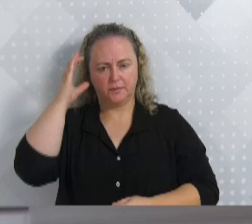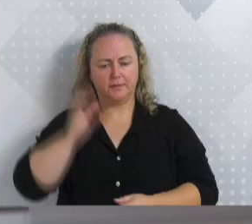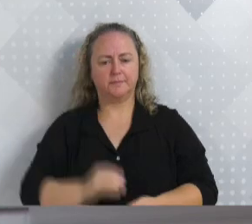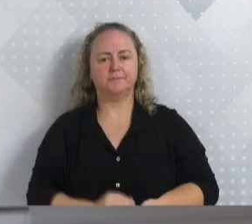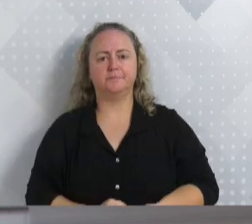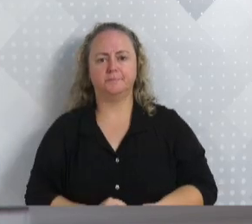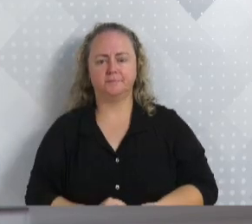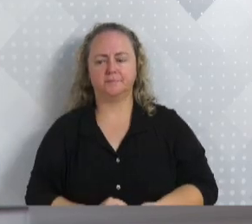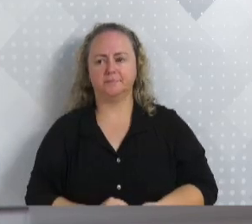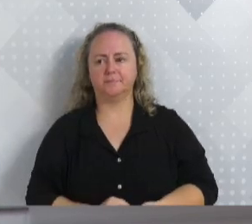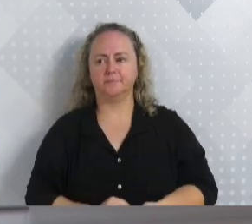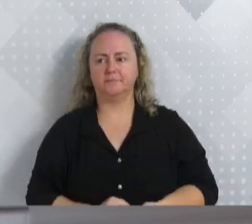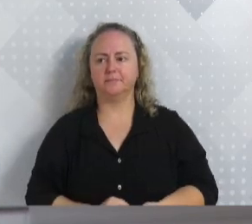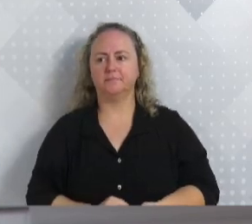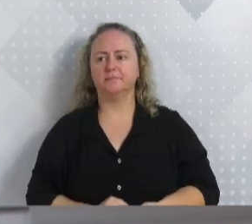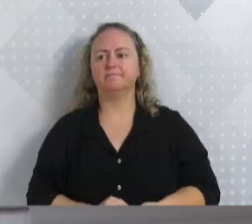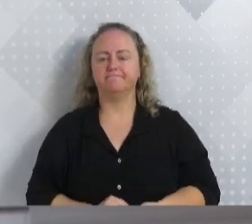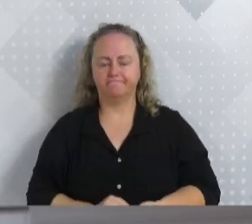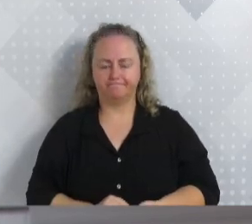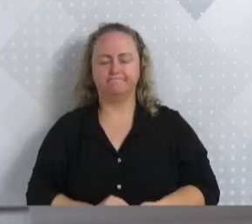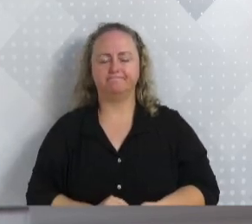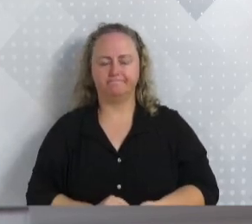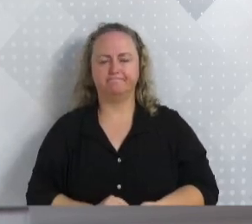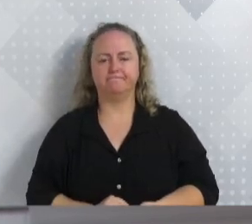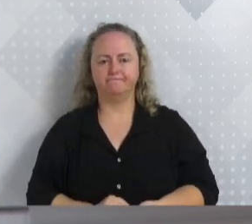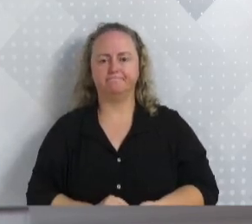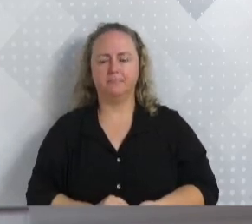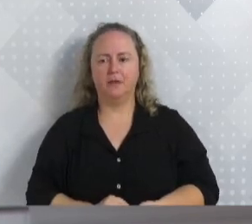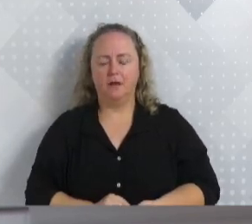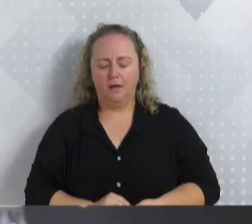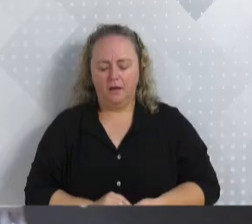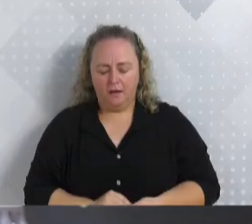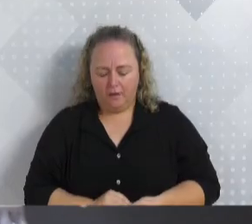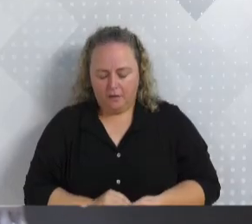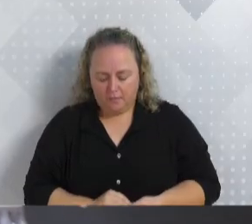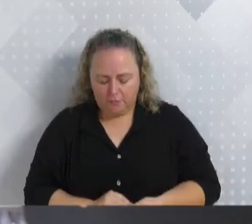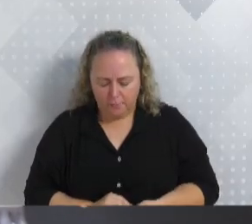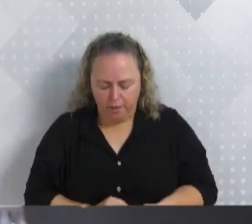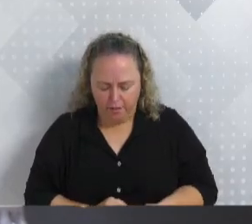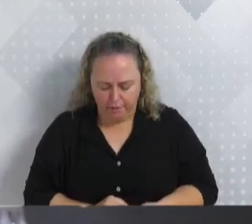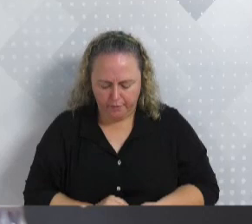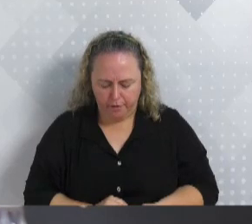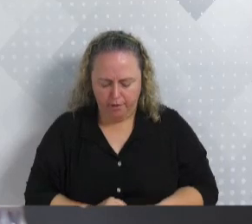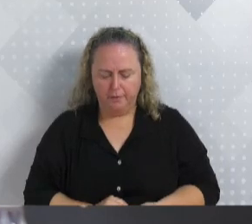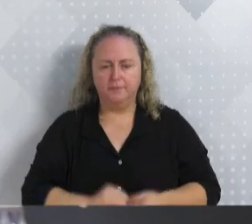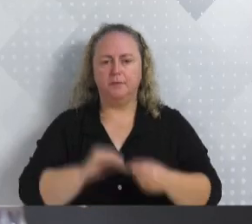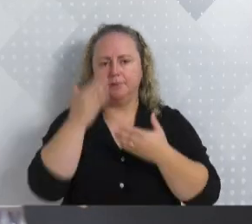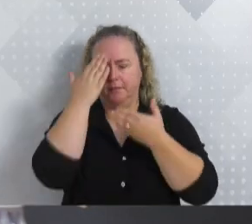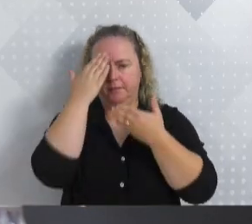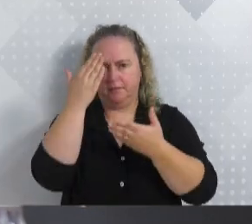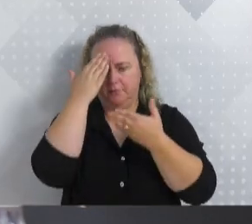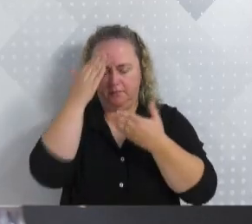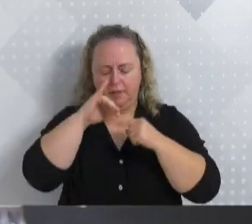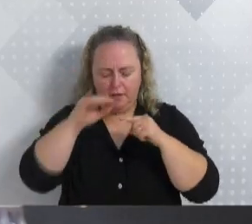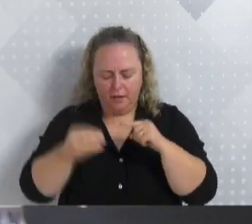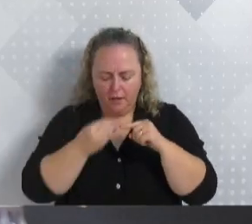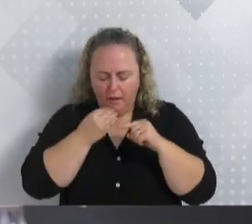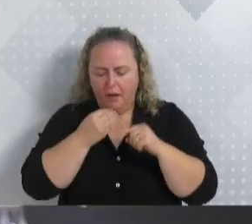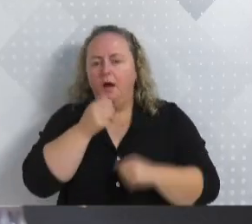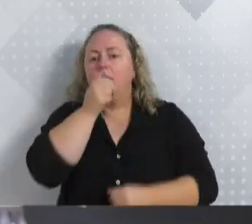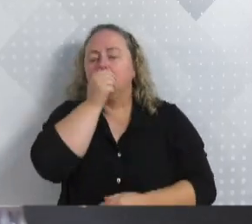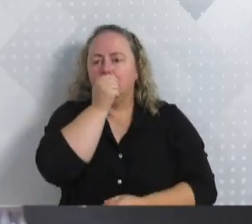do orador, ou sem a parte do vereador Emanuel Santos Tuca. Obrigado pela oportunidade, vereador Taumaturgo.